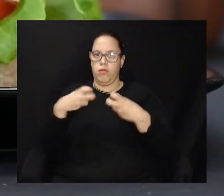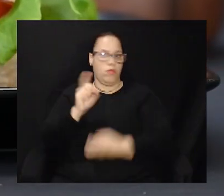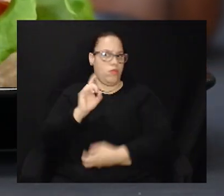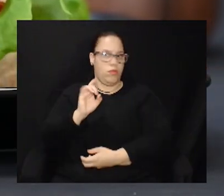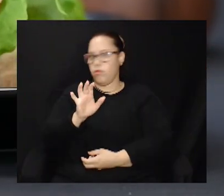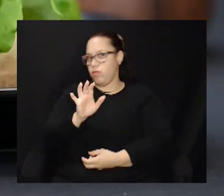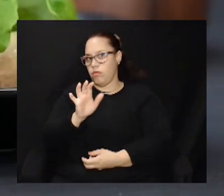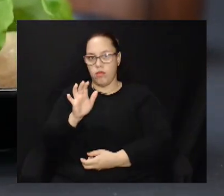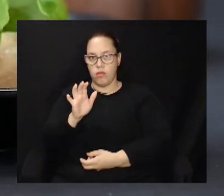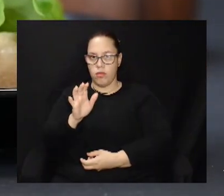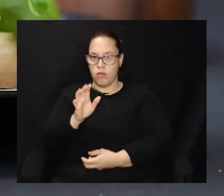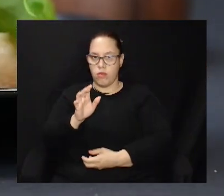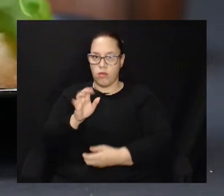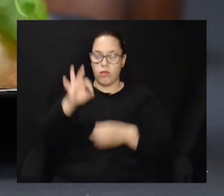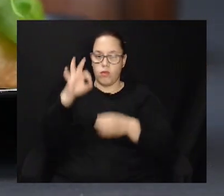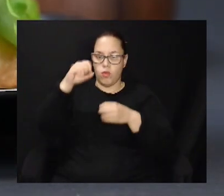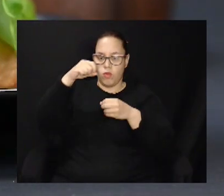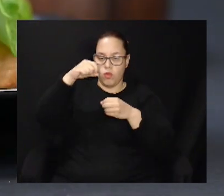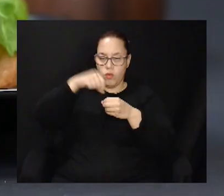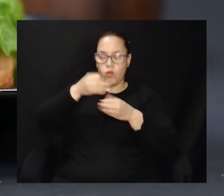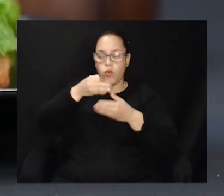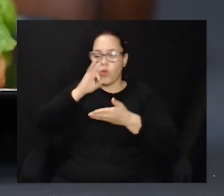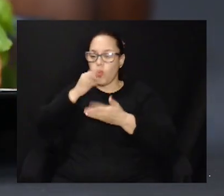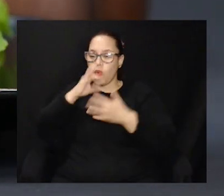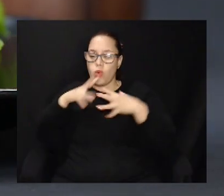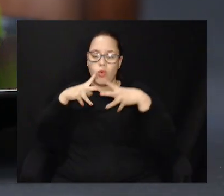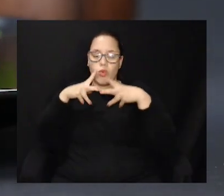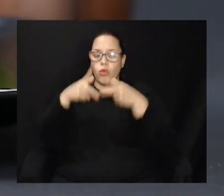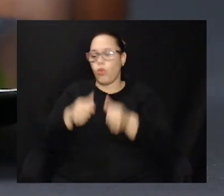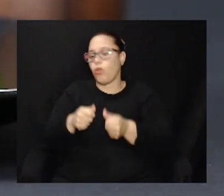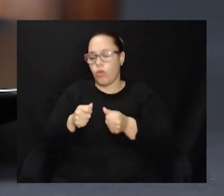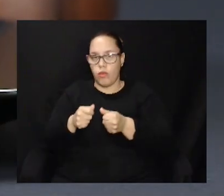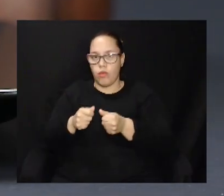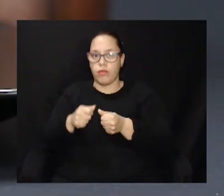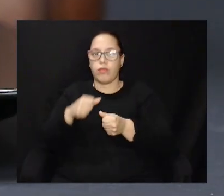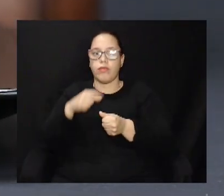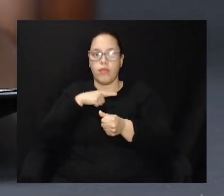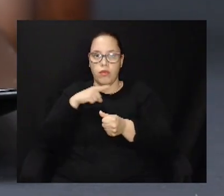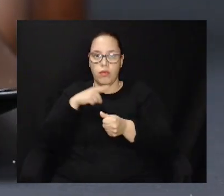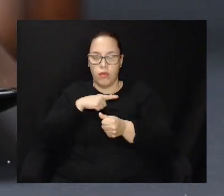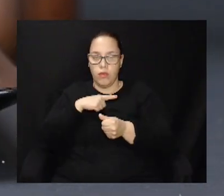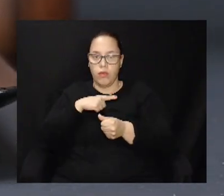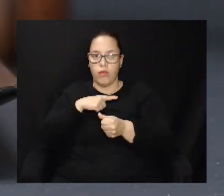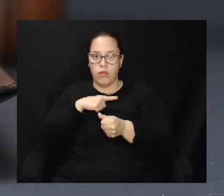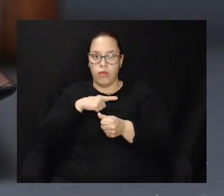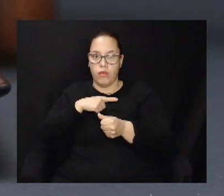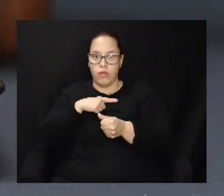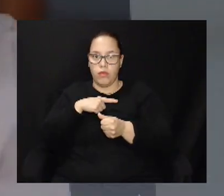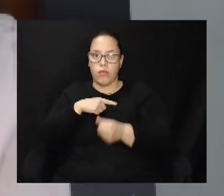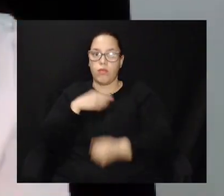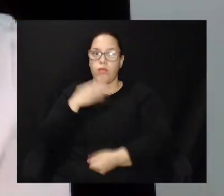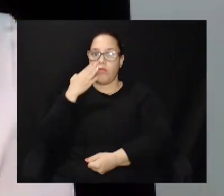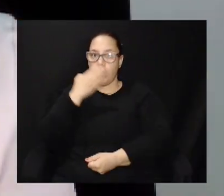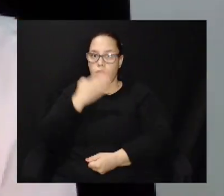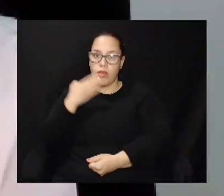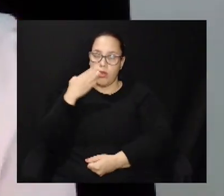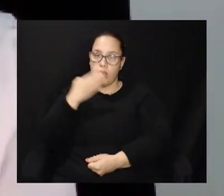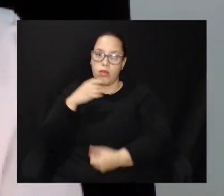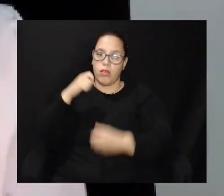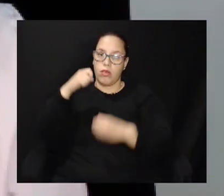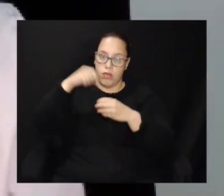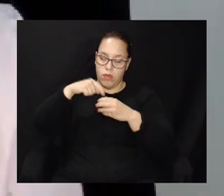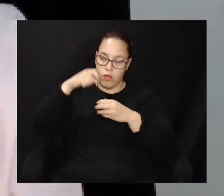no nosso café, mas sim tudo que tem esse paladar mais puxado para o doce tem a adição de açúcar. Então a gente fica um pouco